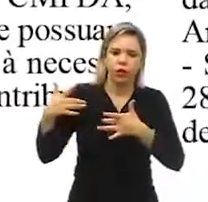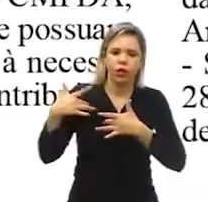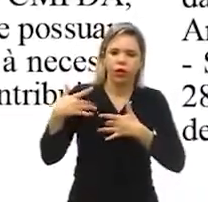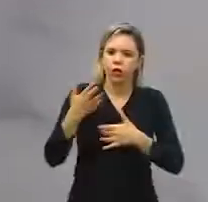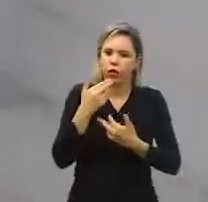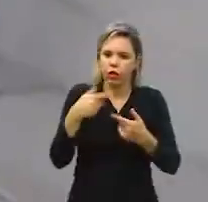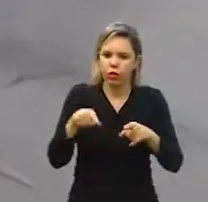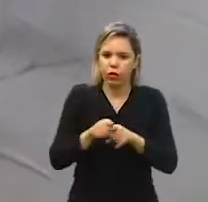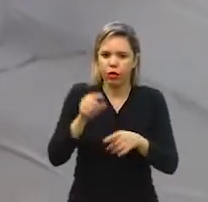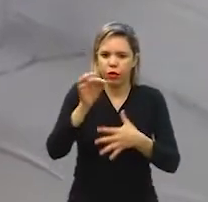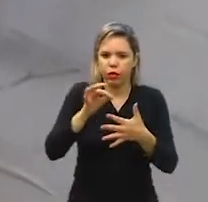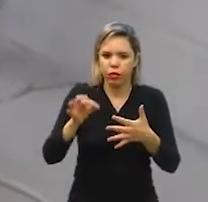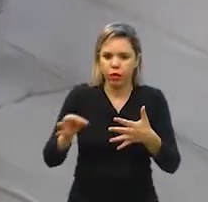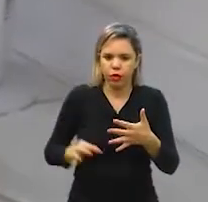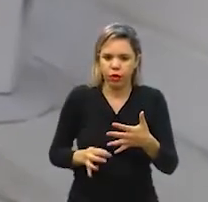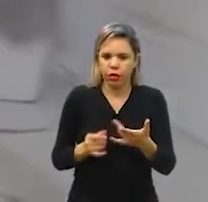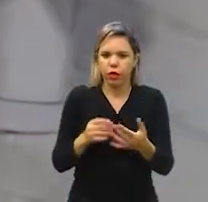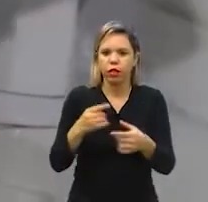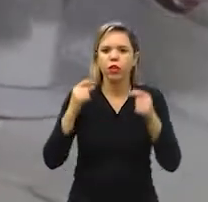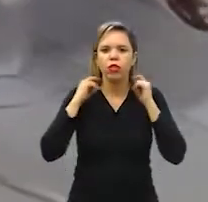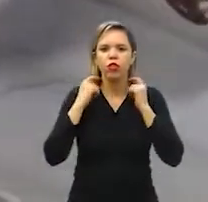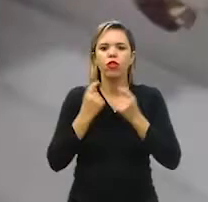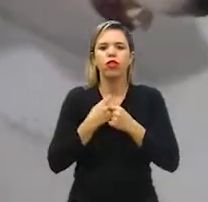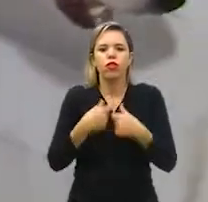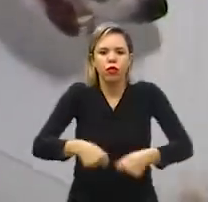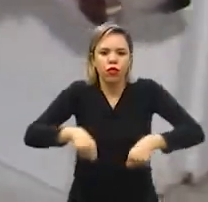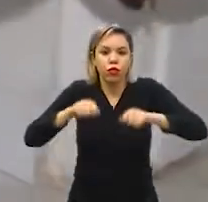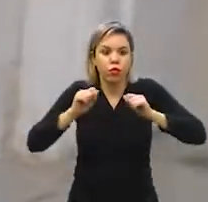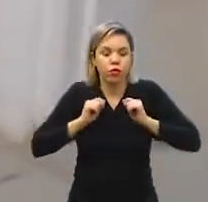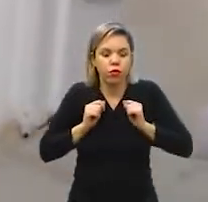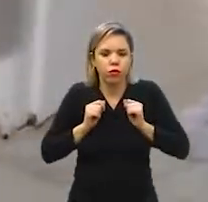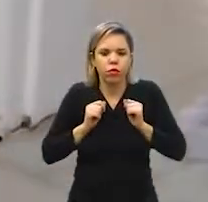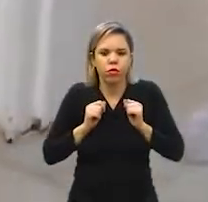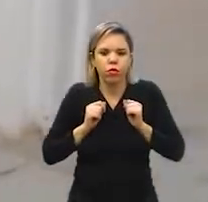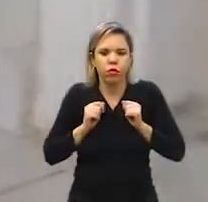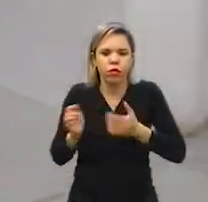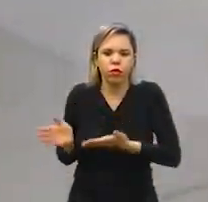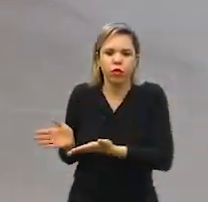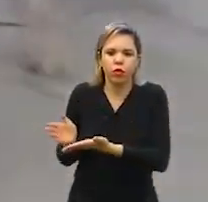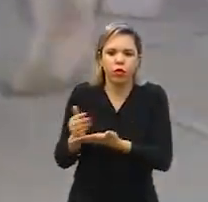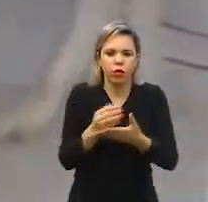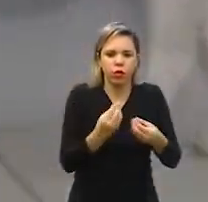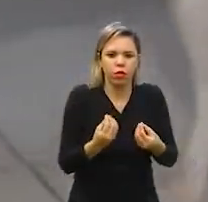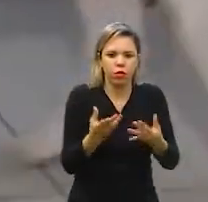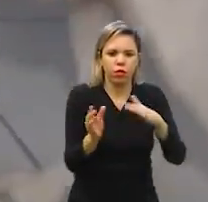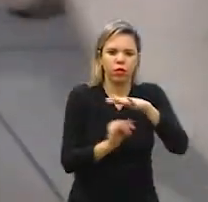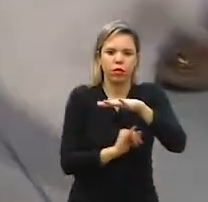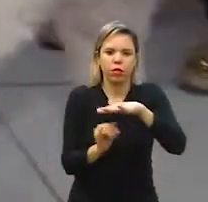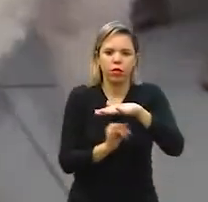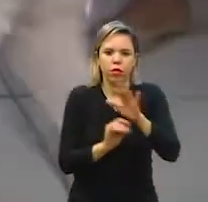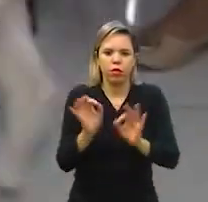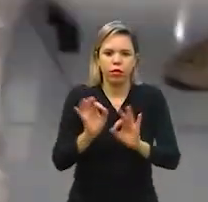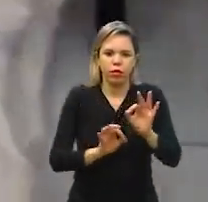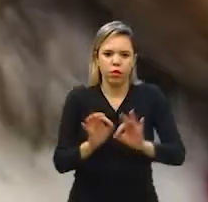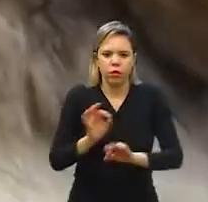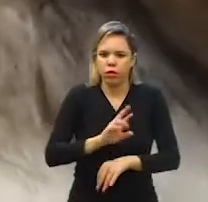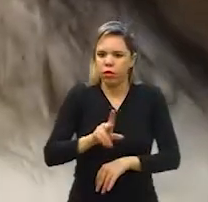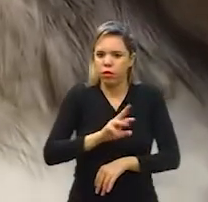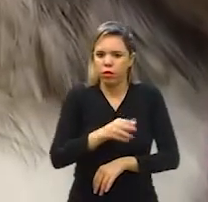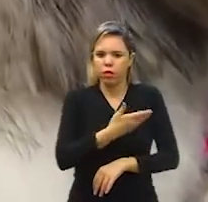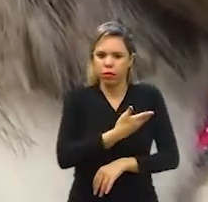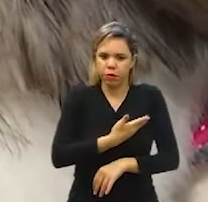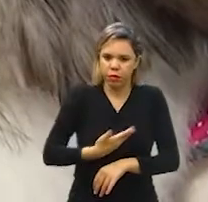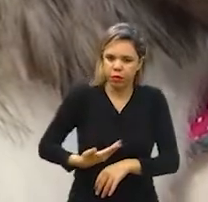passa a receber doações de rações e utensílios como coleiras e cobertores toda arrecadação ir aparente da diz